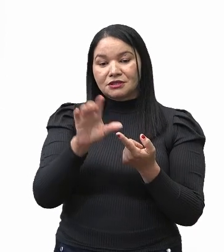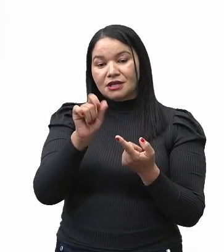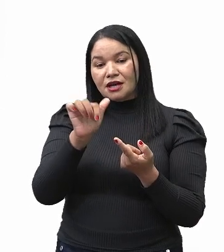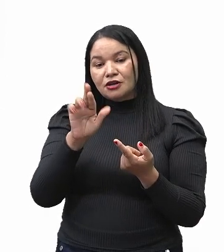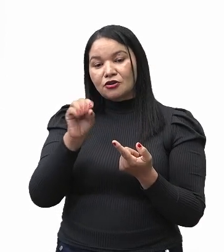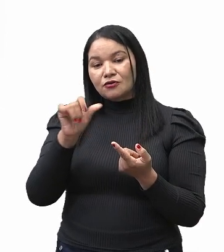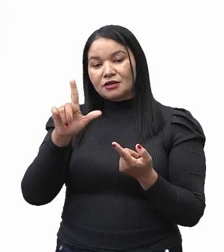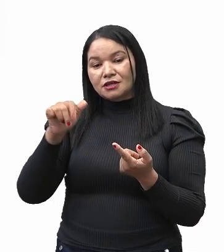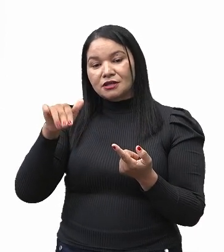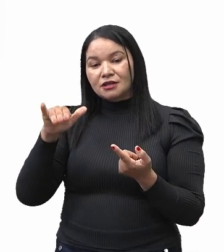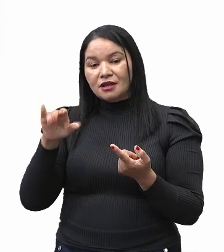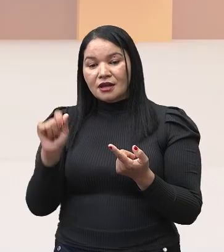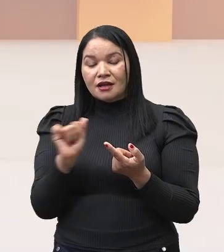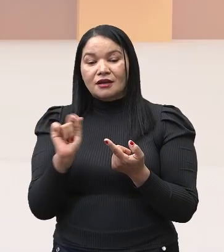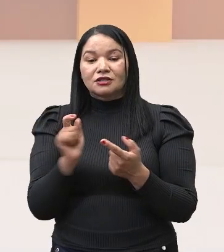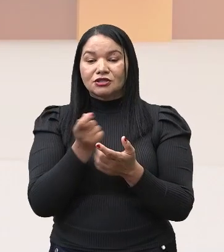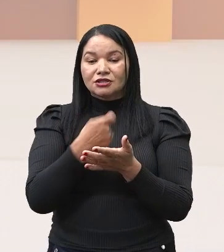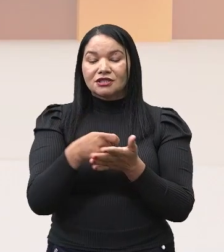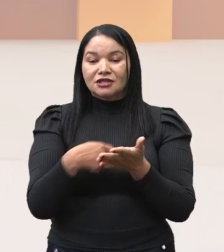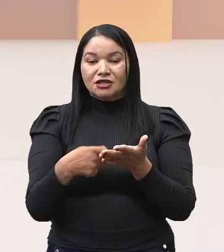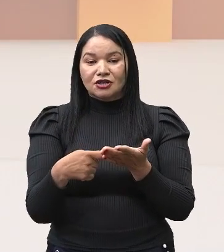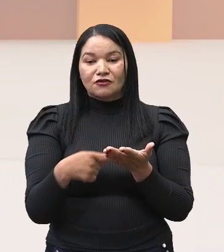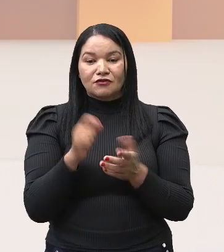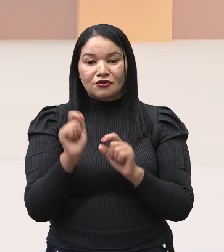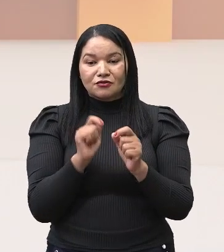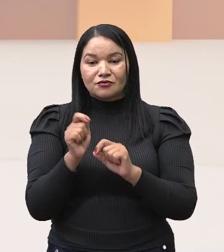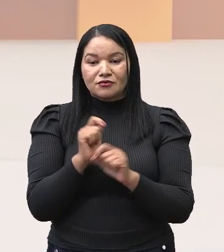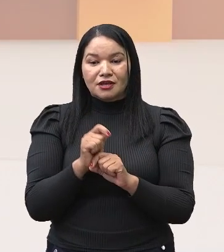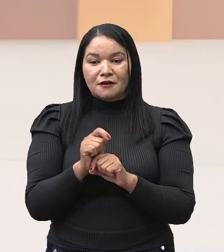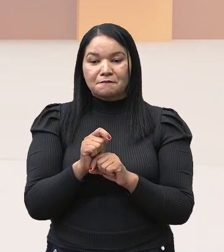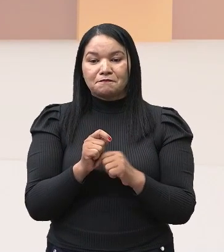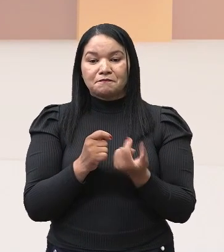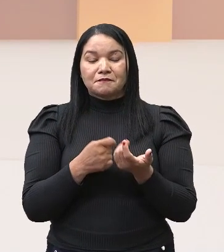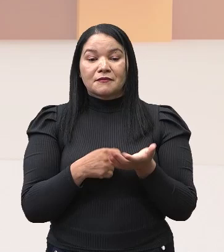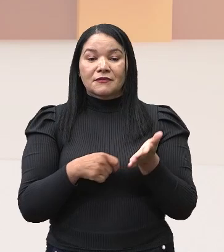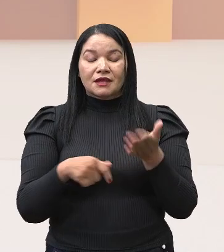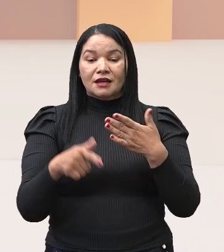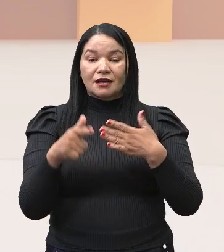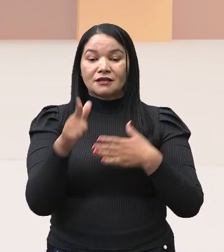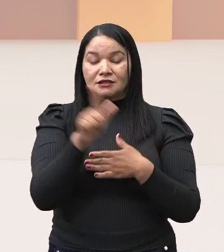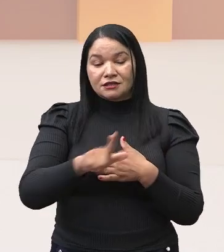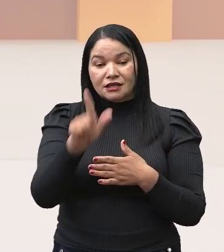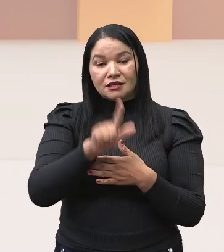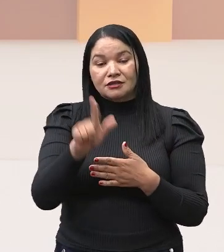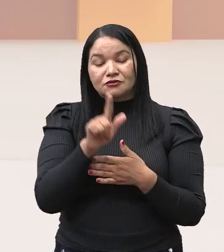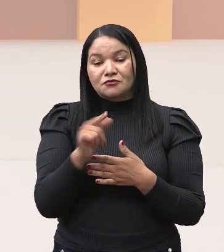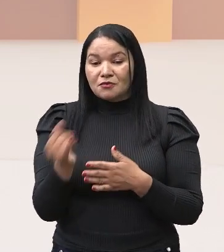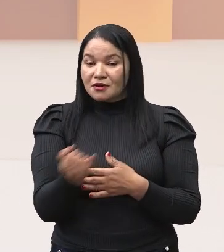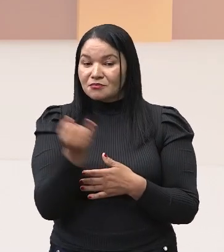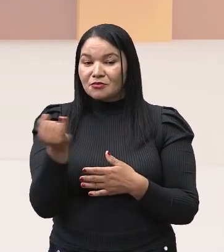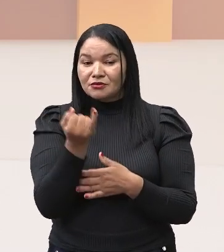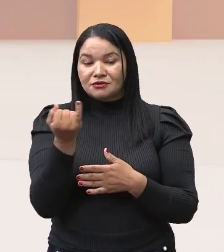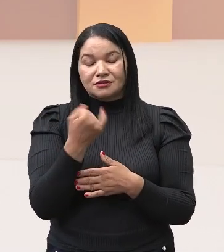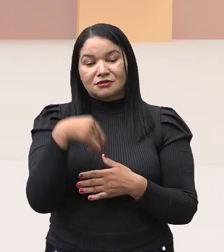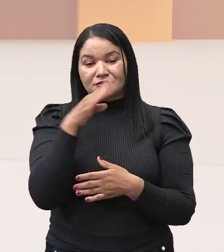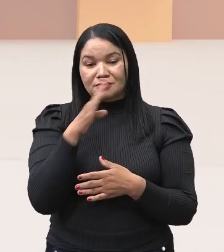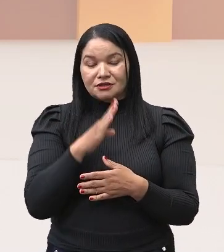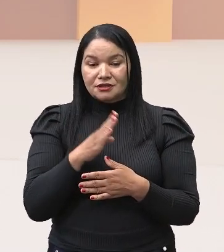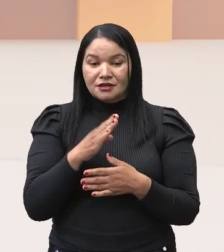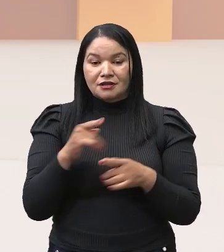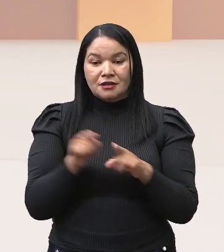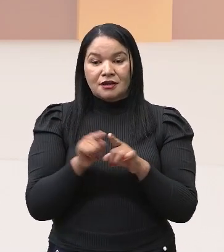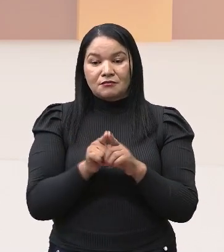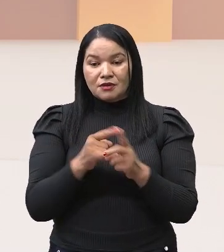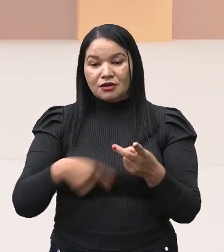Jesus, que escreveu Quarto de Despejo, uma importante obra para a literatura brasileira, assim como